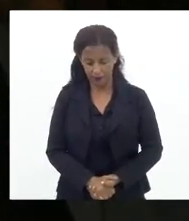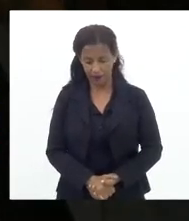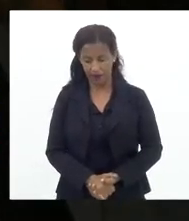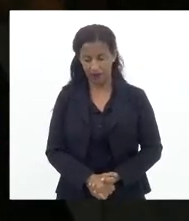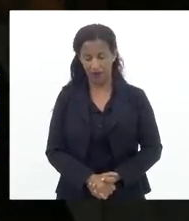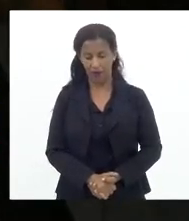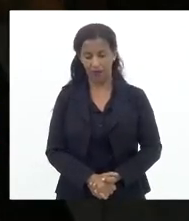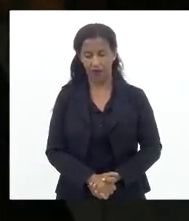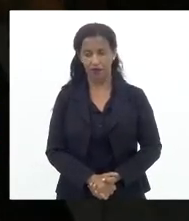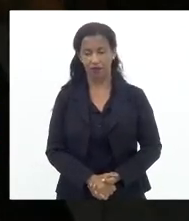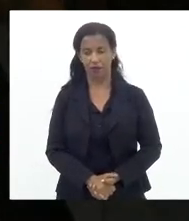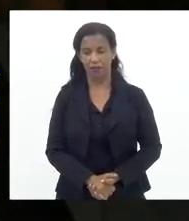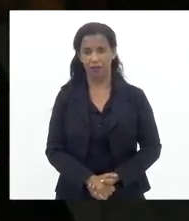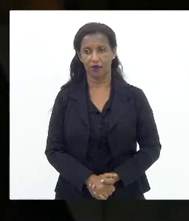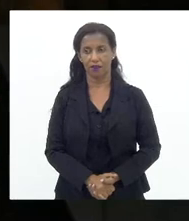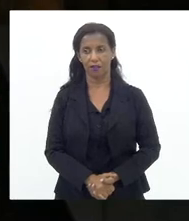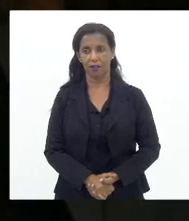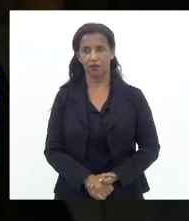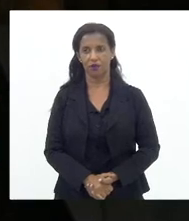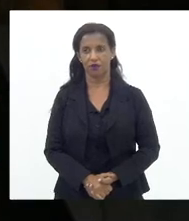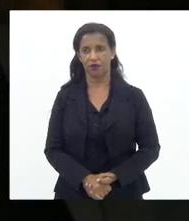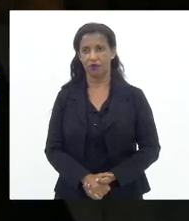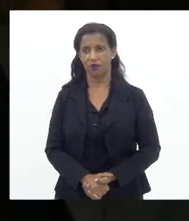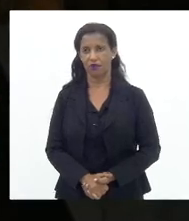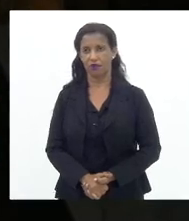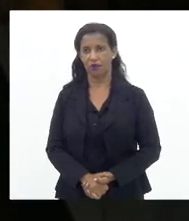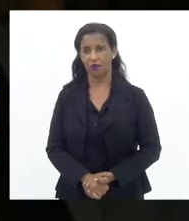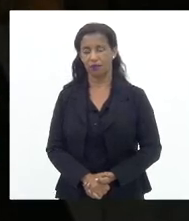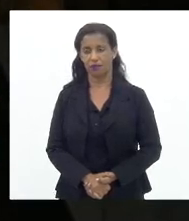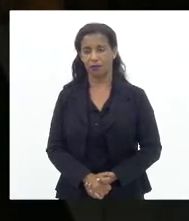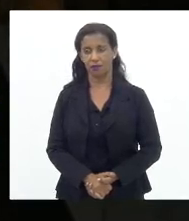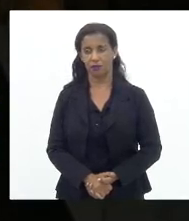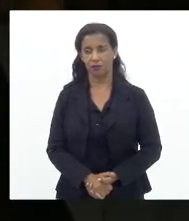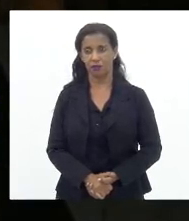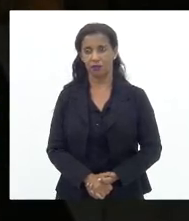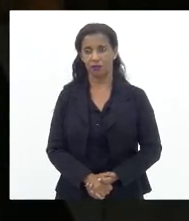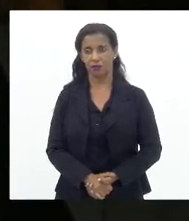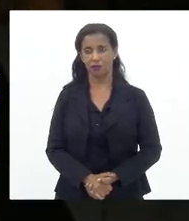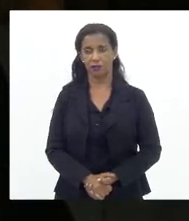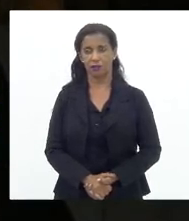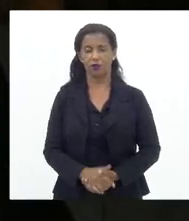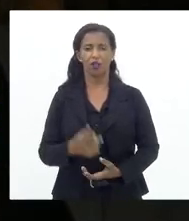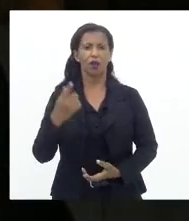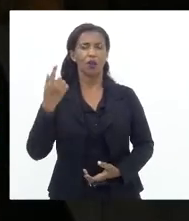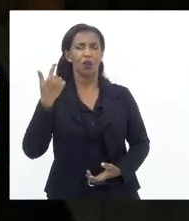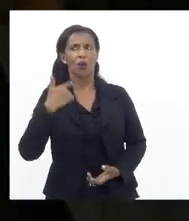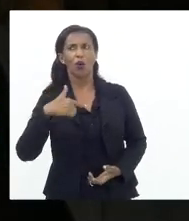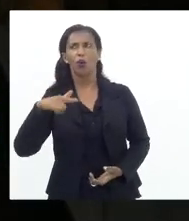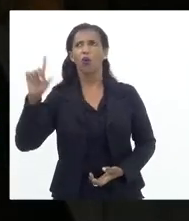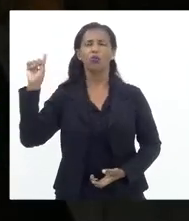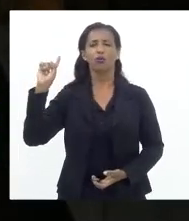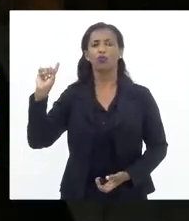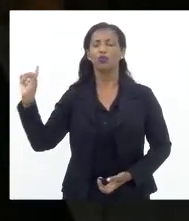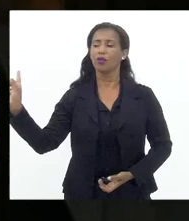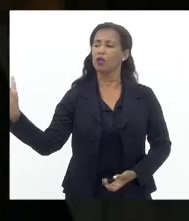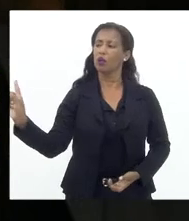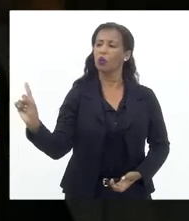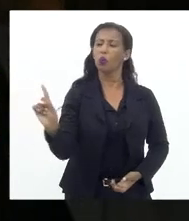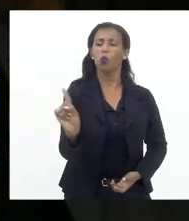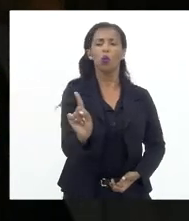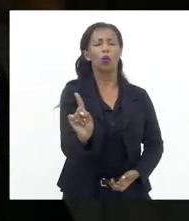dia eu encontrei com uma pessoa que eu já não vi alguns poucos anos Poucos